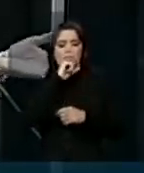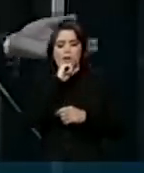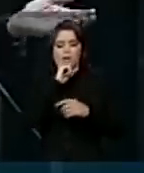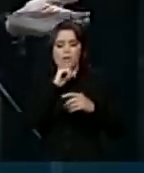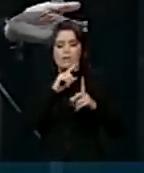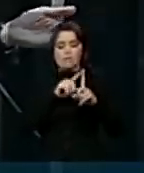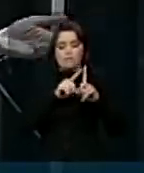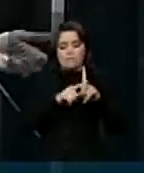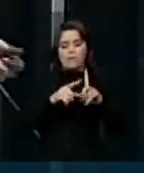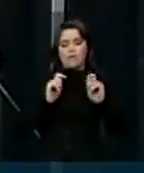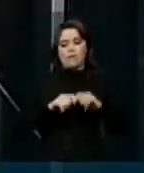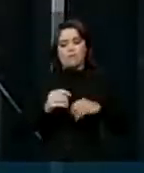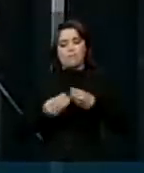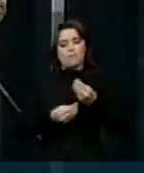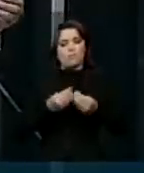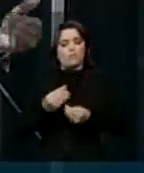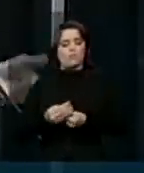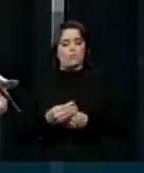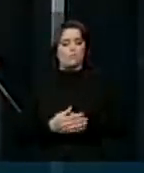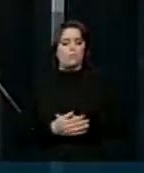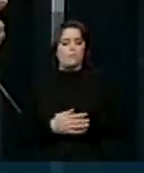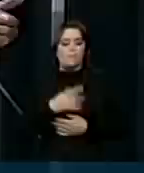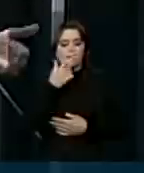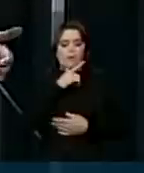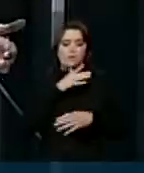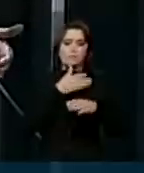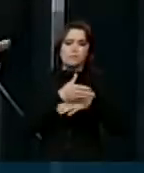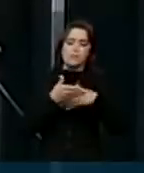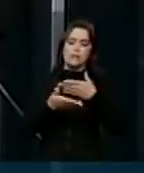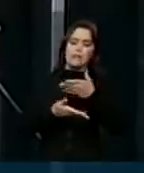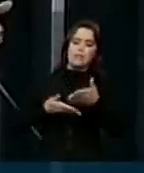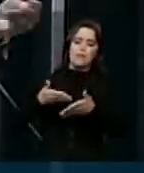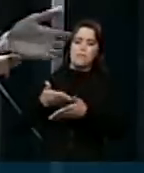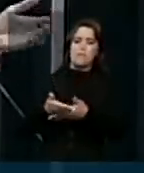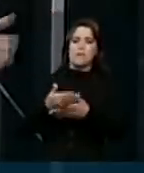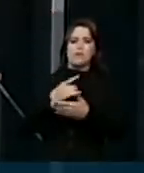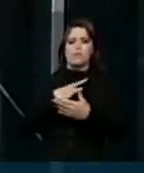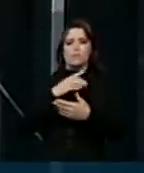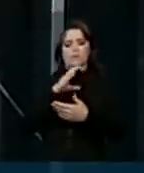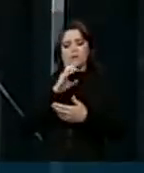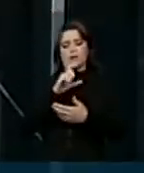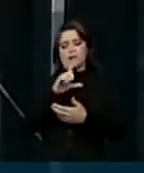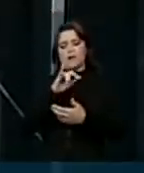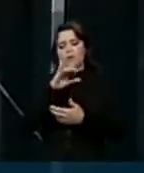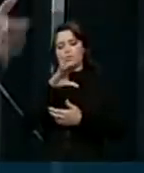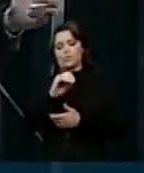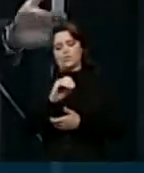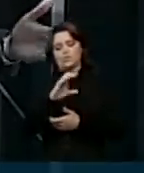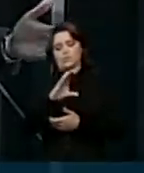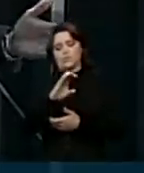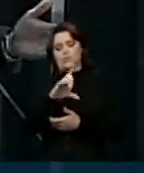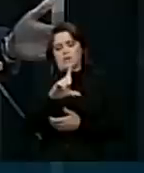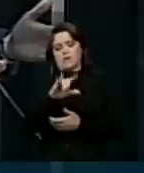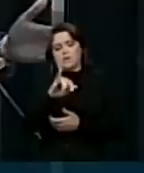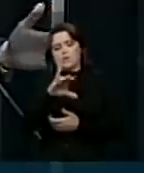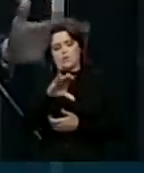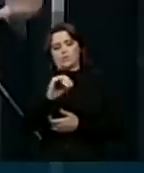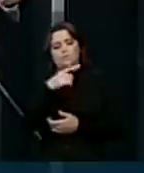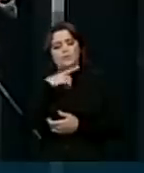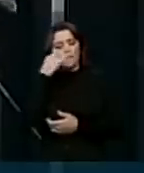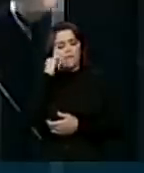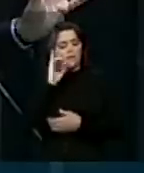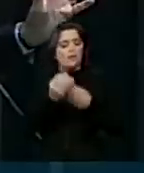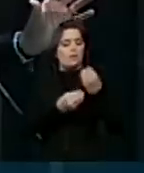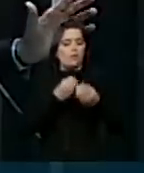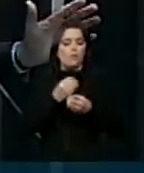gestação possam participar de um tratamento, tomando o cálcio necessário para que isso seja evitado.